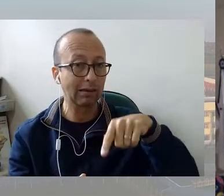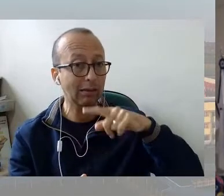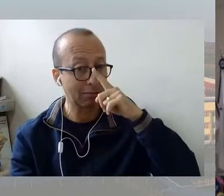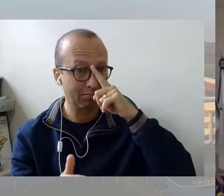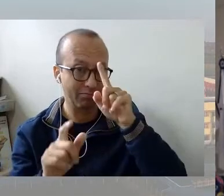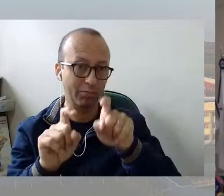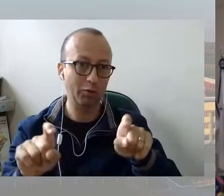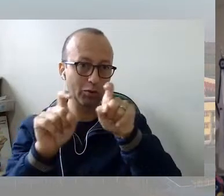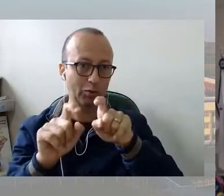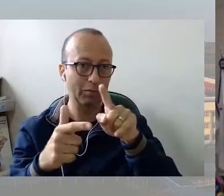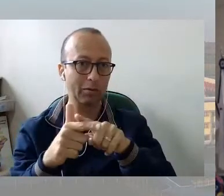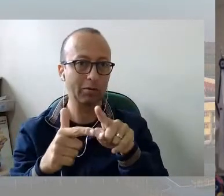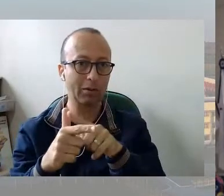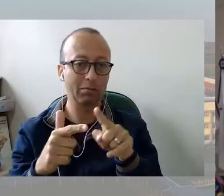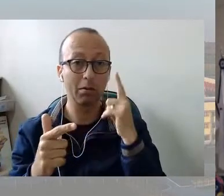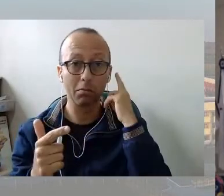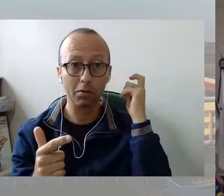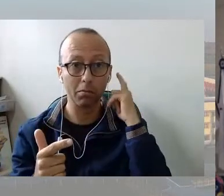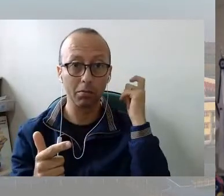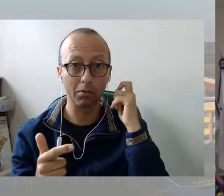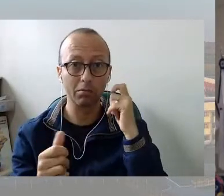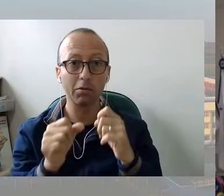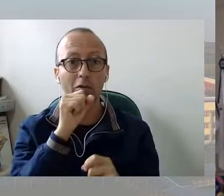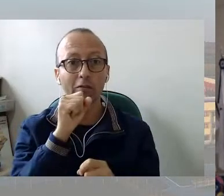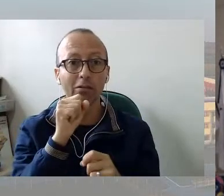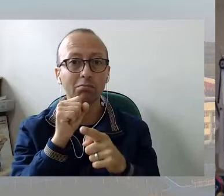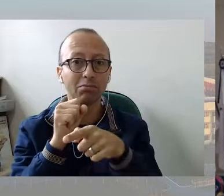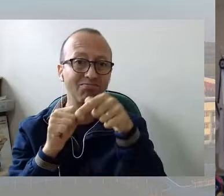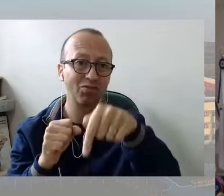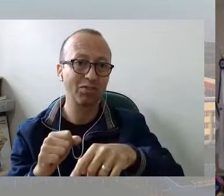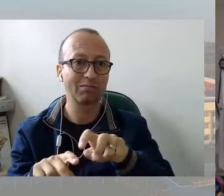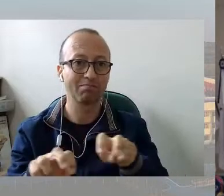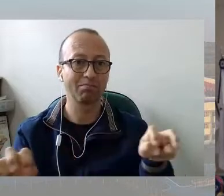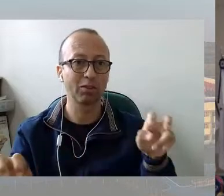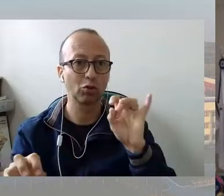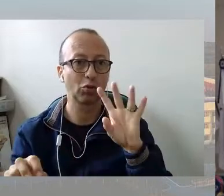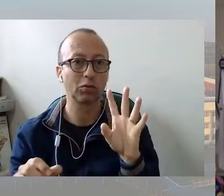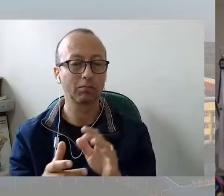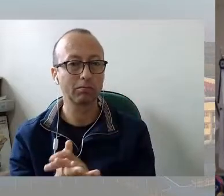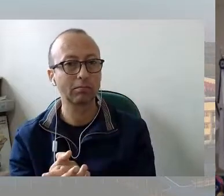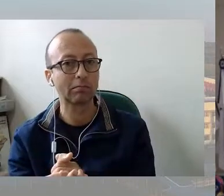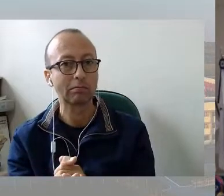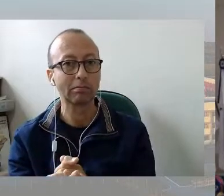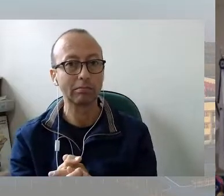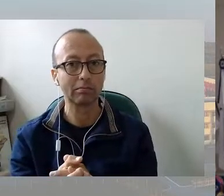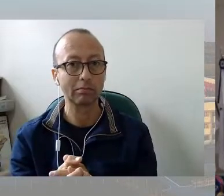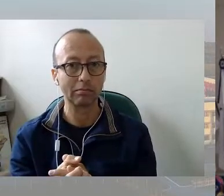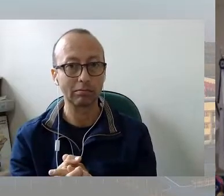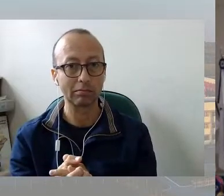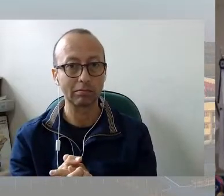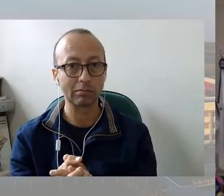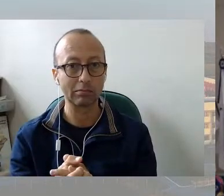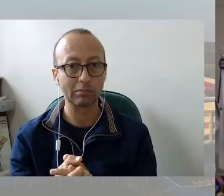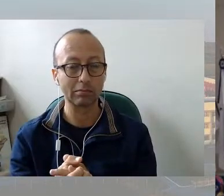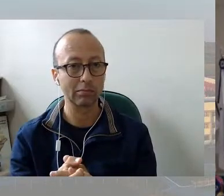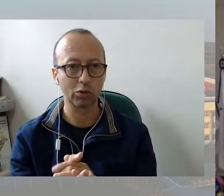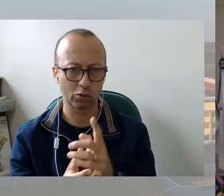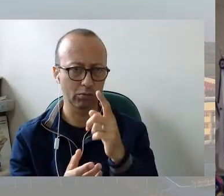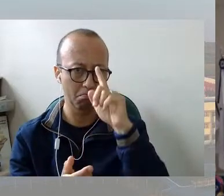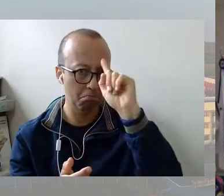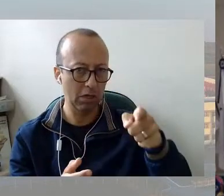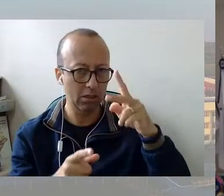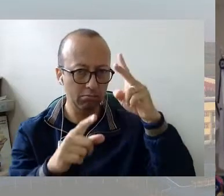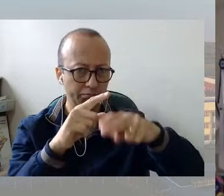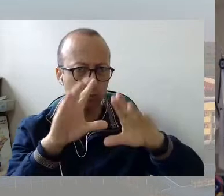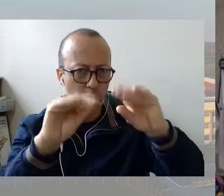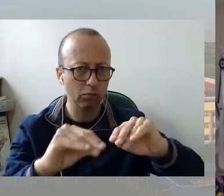Porque a captação do som só era aqui, com o microfone aqui. A transmissão até onde... Em nenhum momento a gente interrompeu nada,